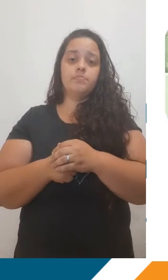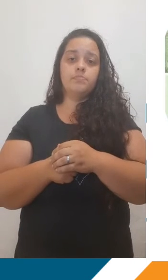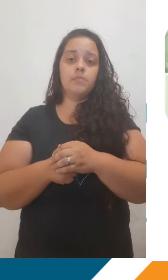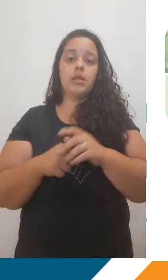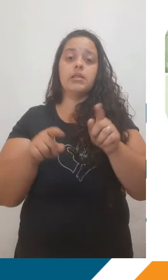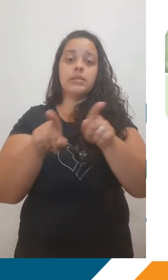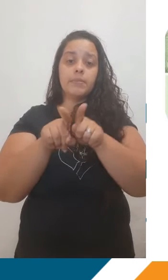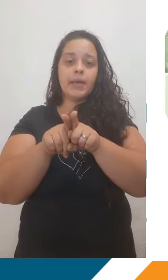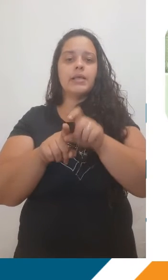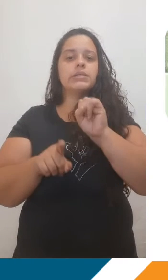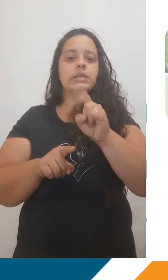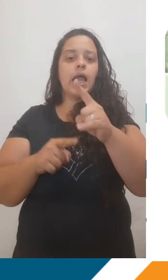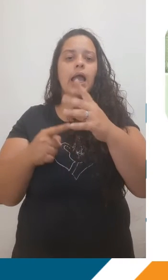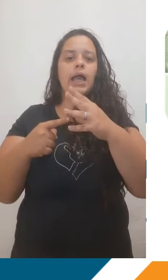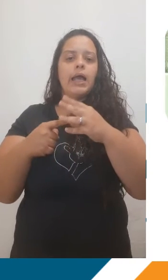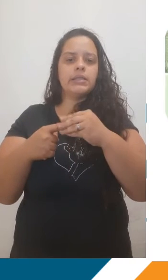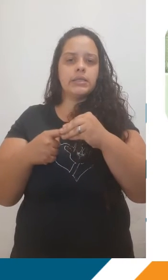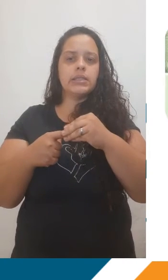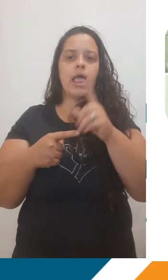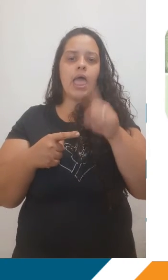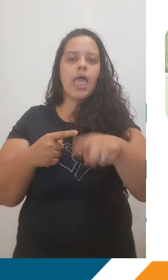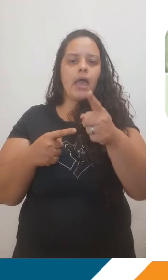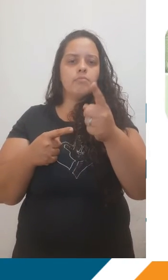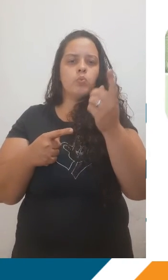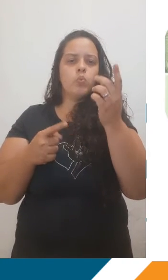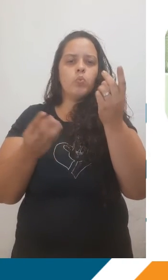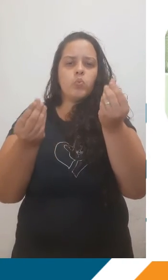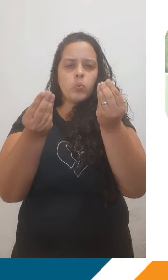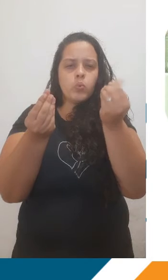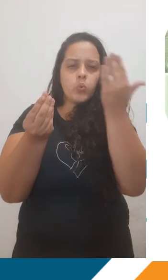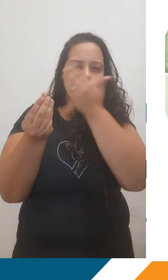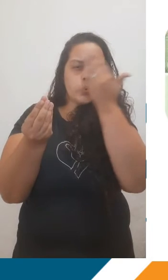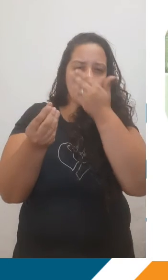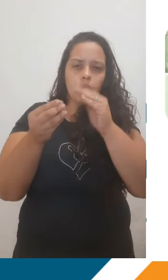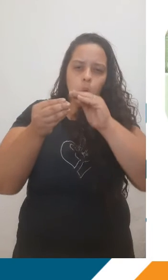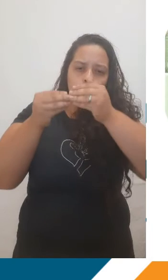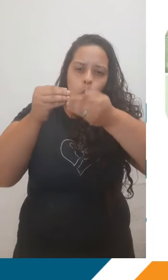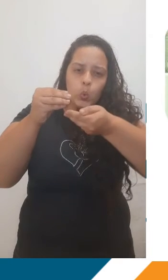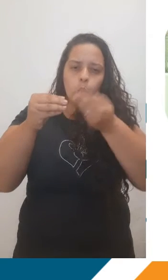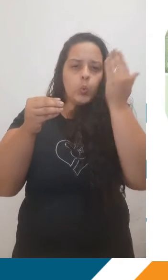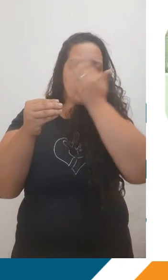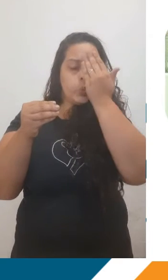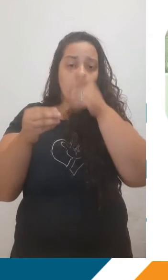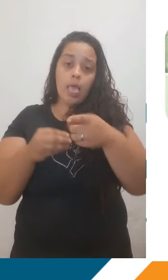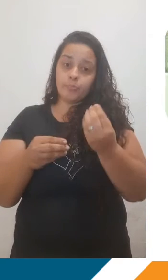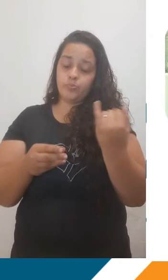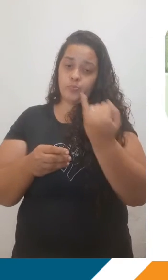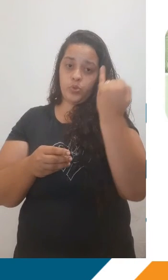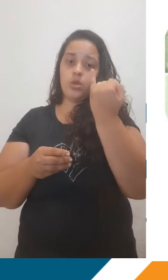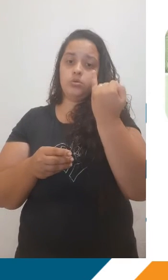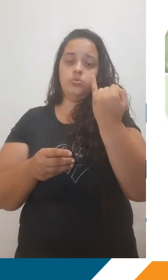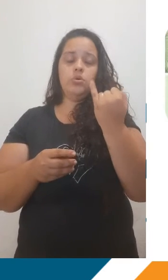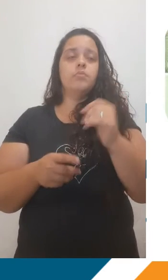caneta, e principalmente essa caneta que é transparente, né, ao redor dela. Isso é muito importante.